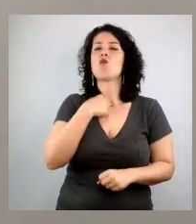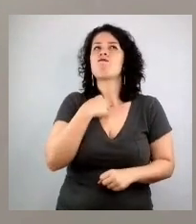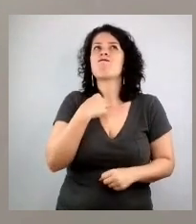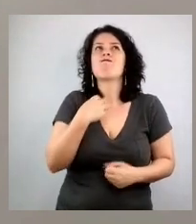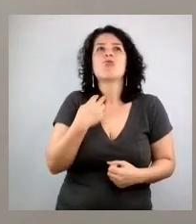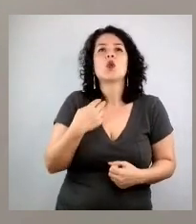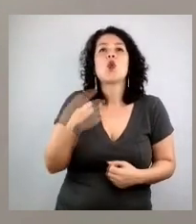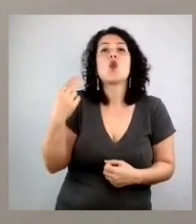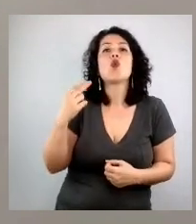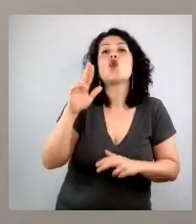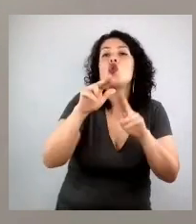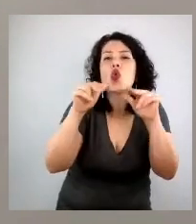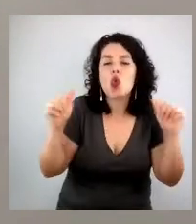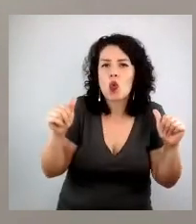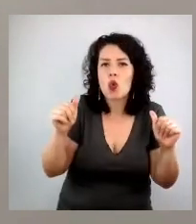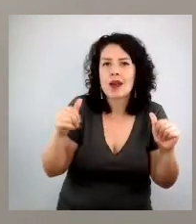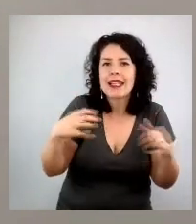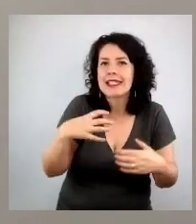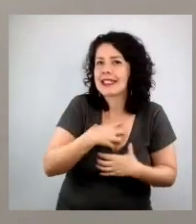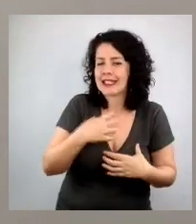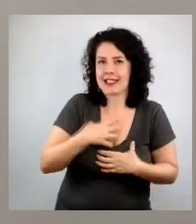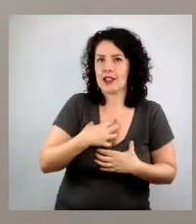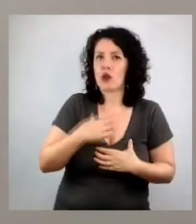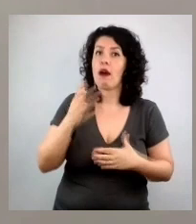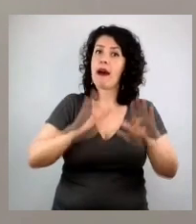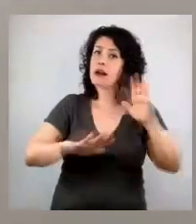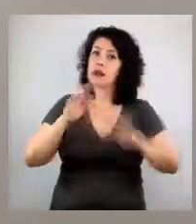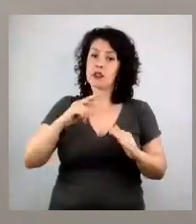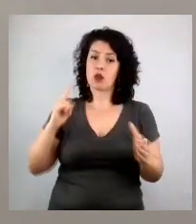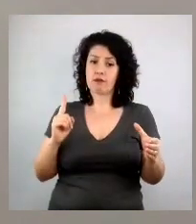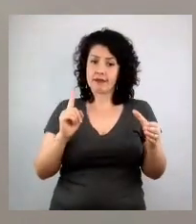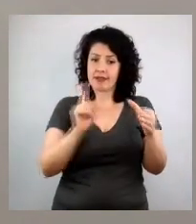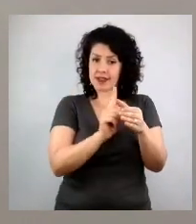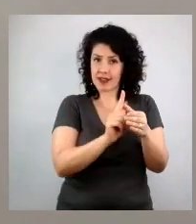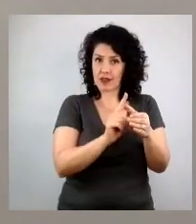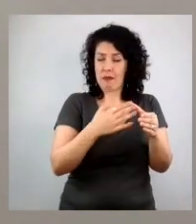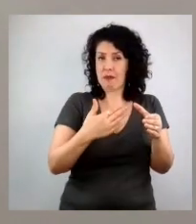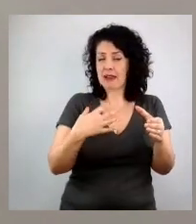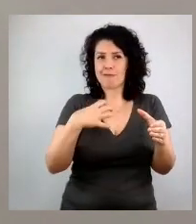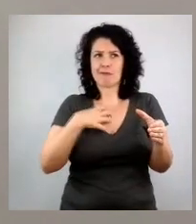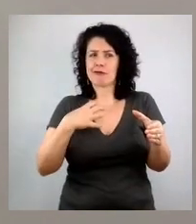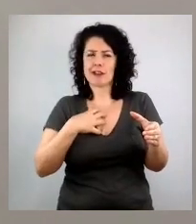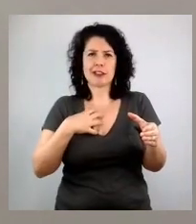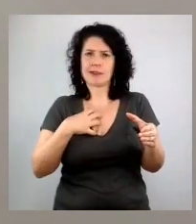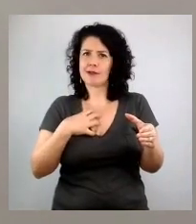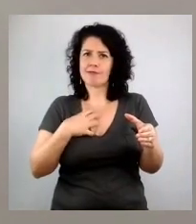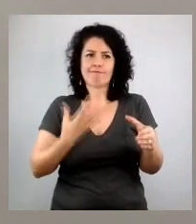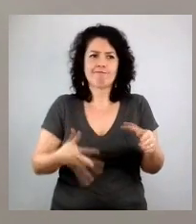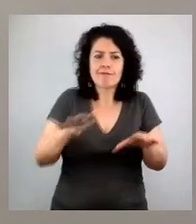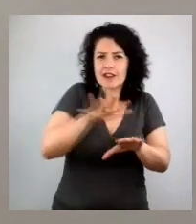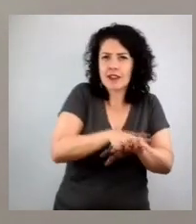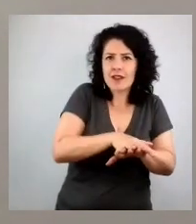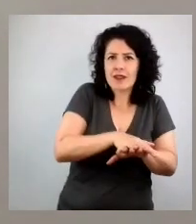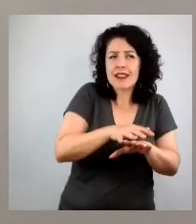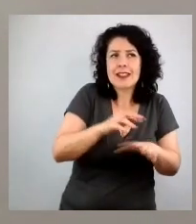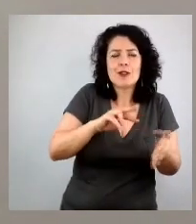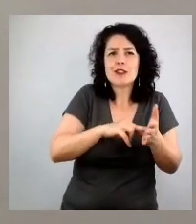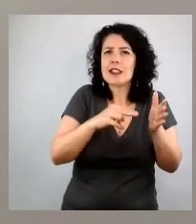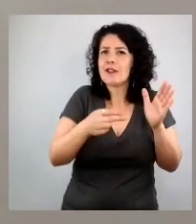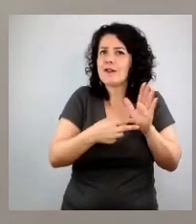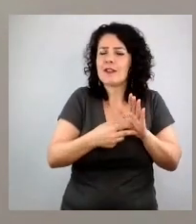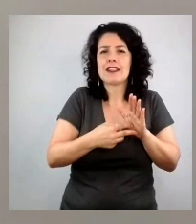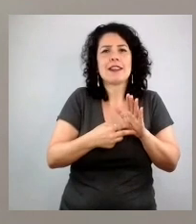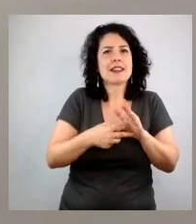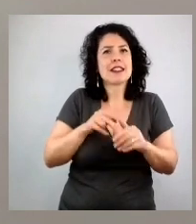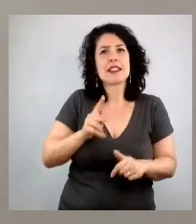eu pertenço e não participo, ou eu participo e não pertenço. E isso é muito significativo quando a gente fala em